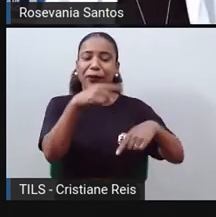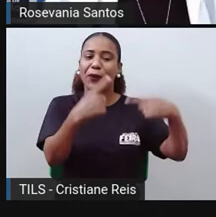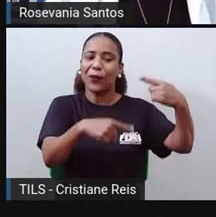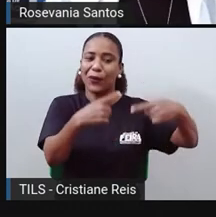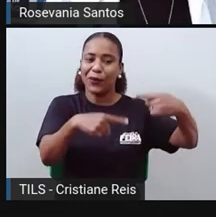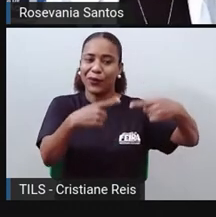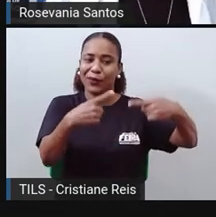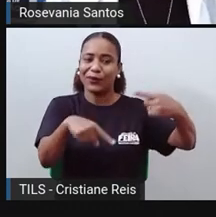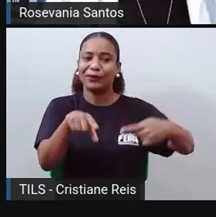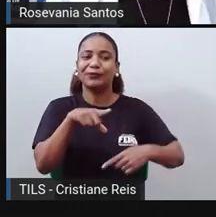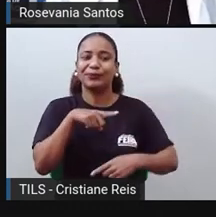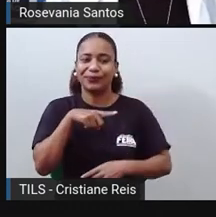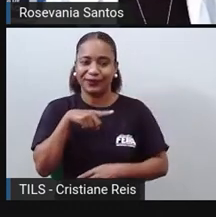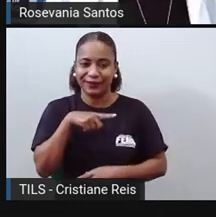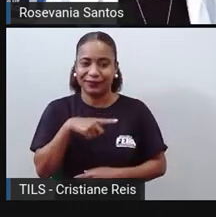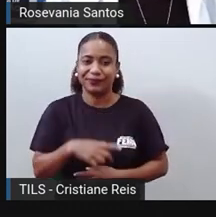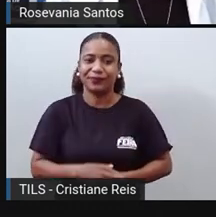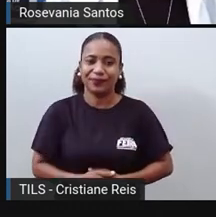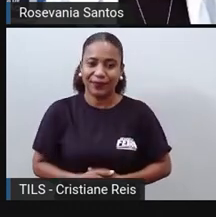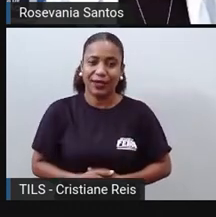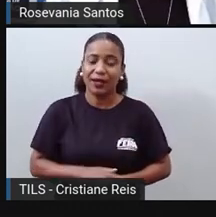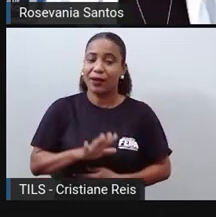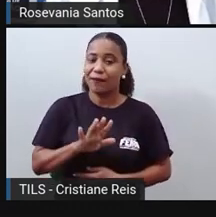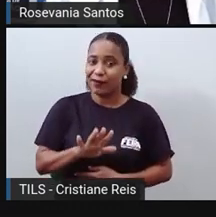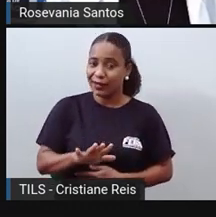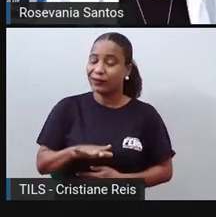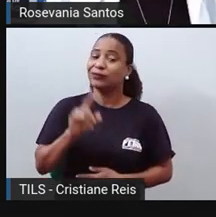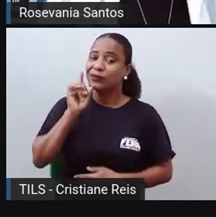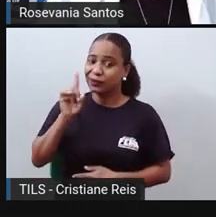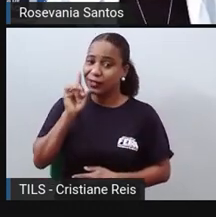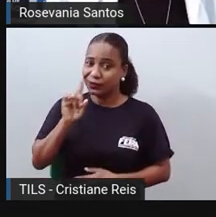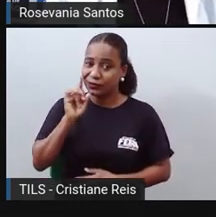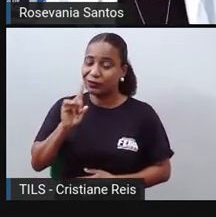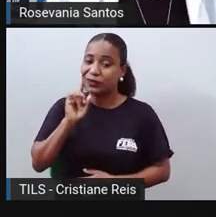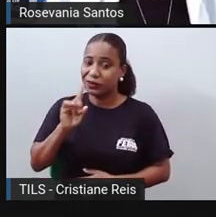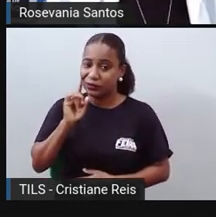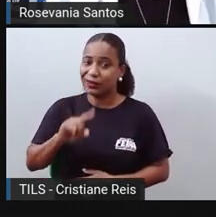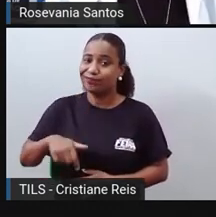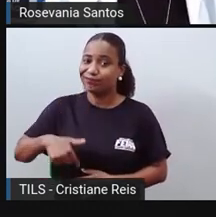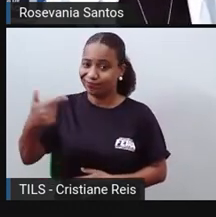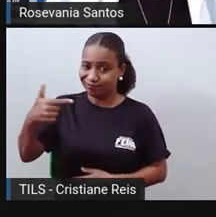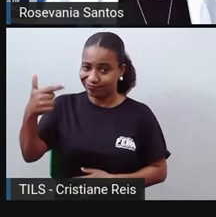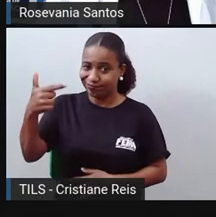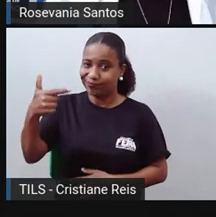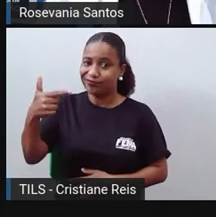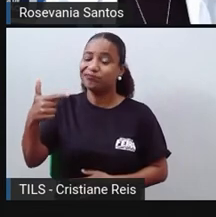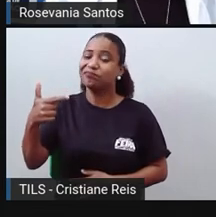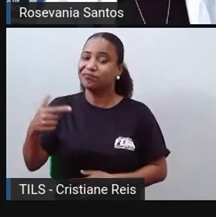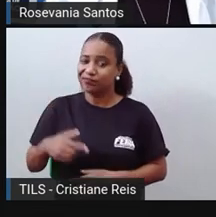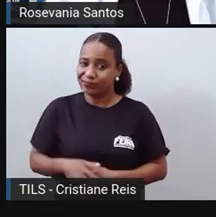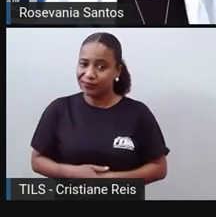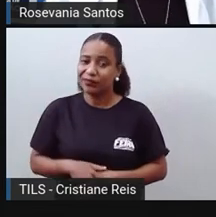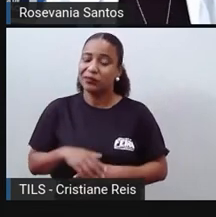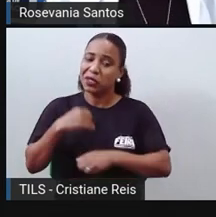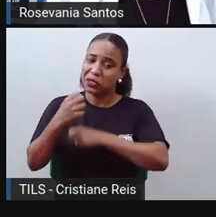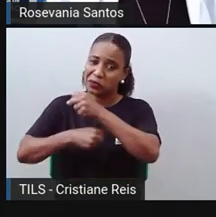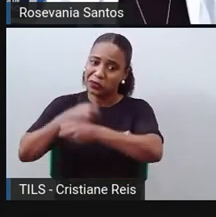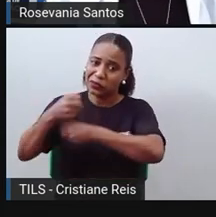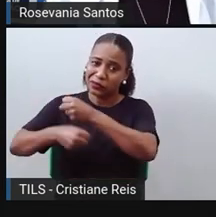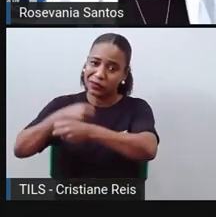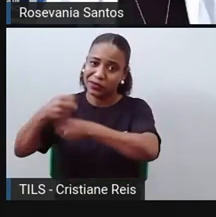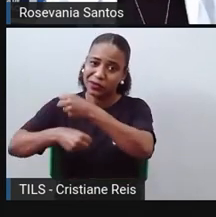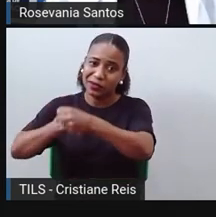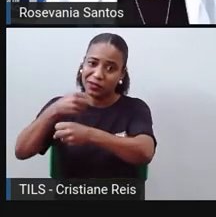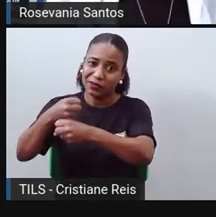resolver isso. Mas eles estão chegando lá, a Arábia Saudita já está em segundo, estão vendo? Logo, logo, daqui a alguns anos, que é um